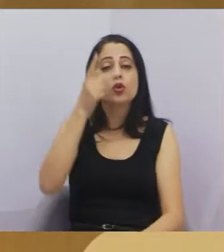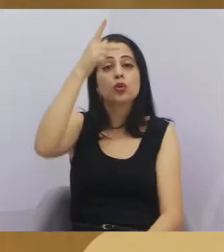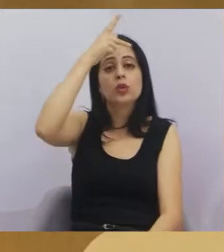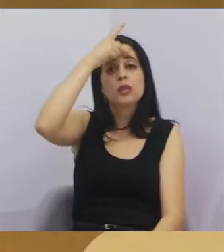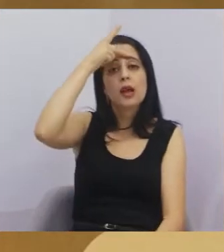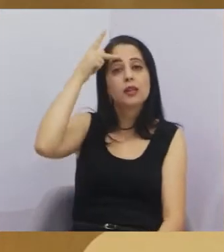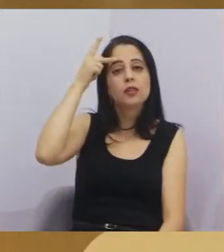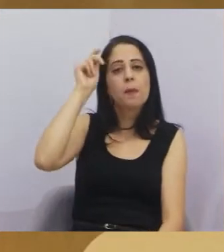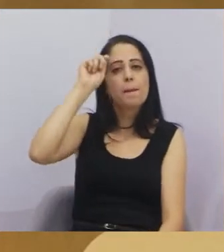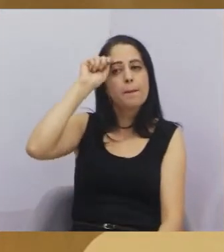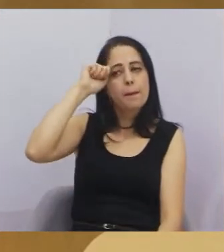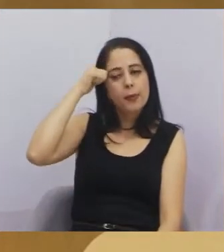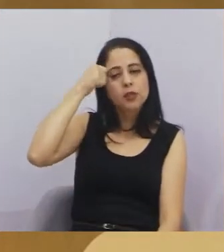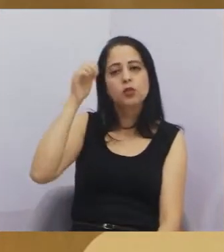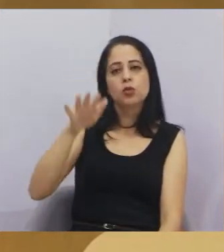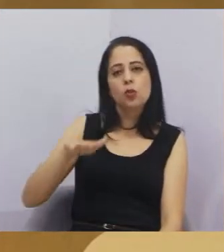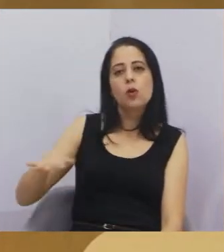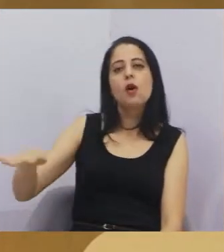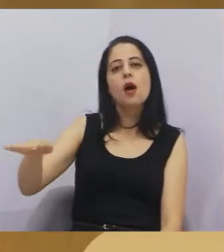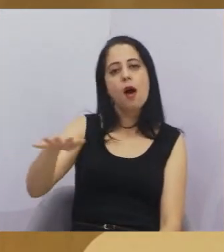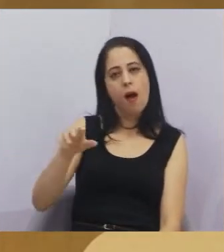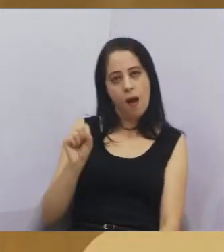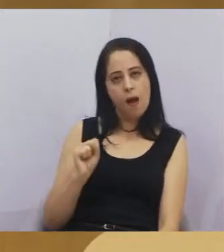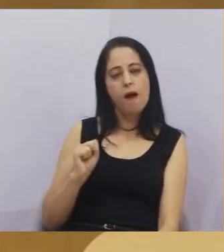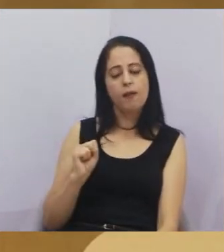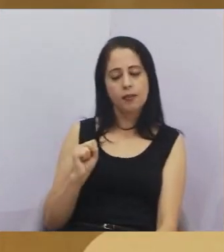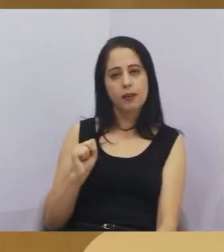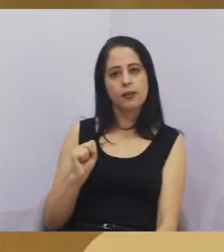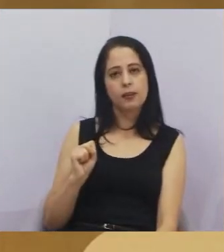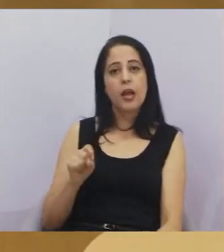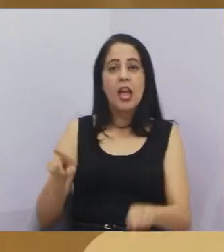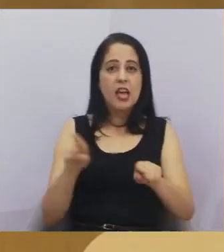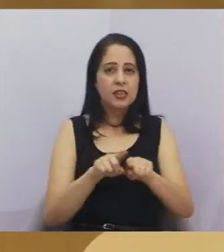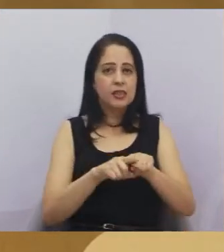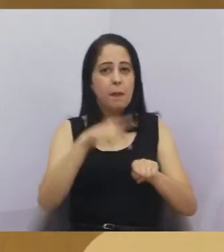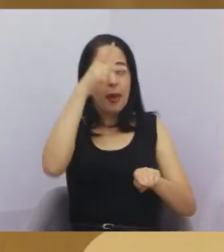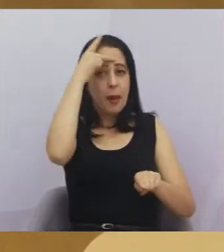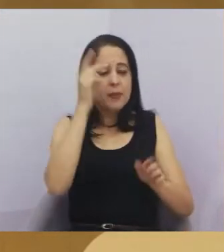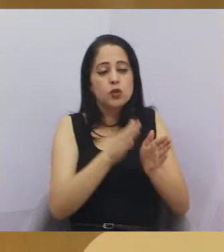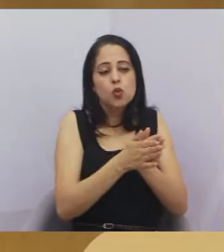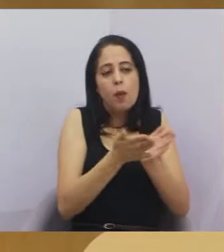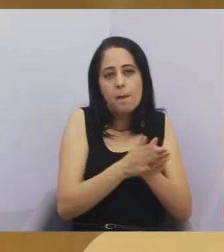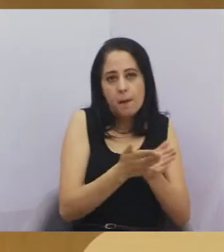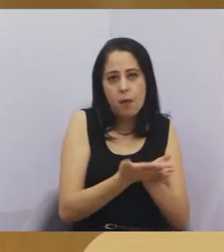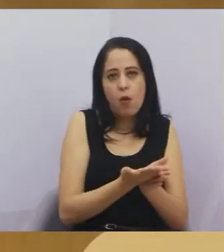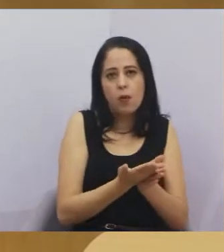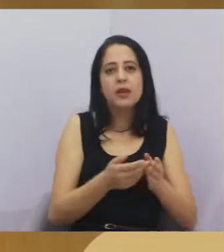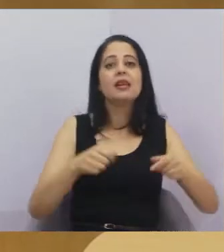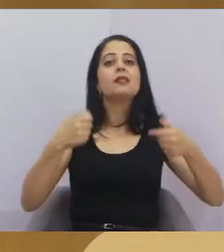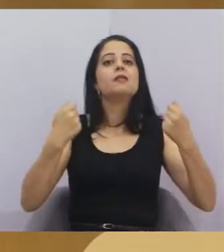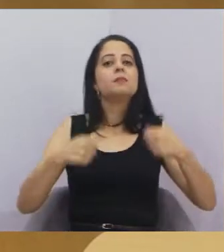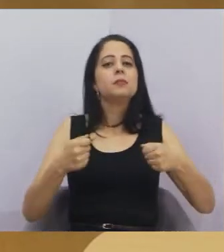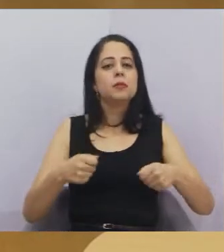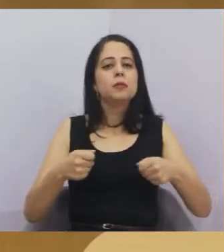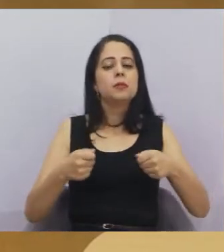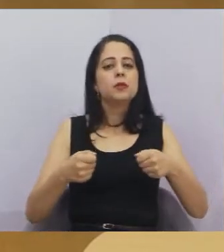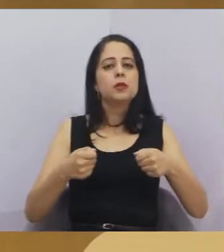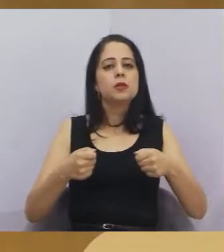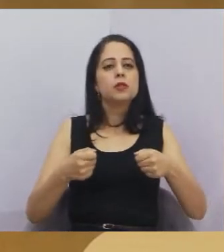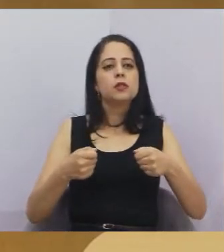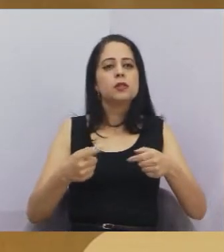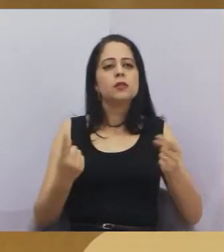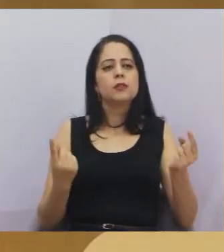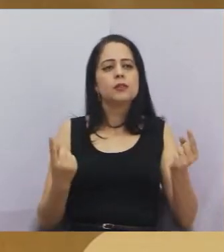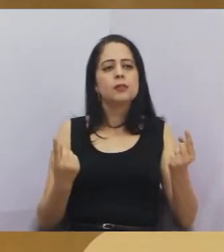igual àquele que também nasce numa família de menor renda. Nós precisamos ter políticas afirmativas para que a gente